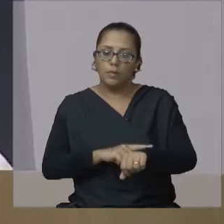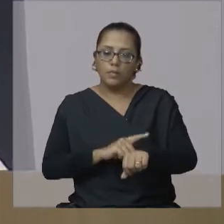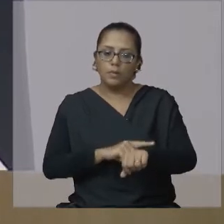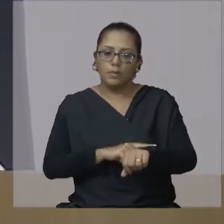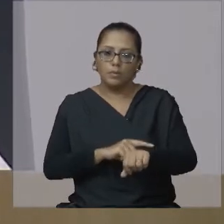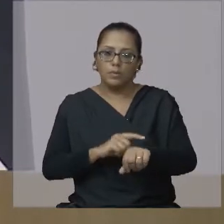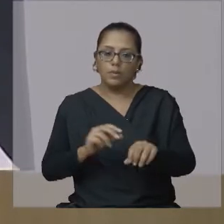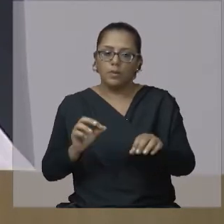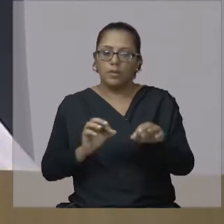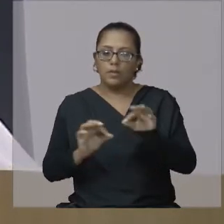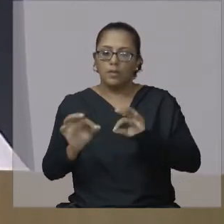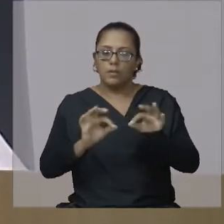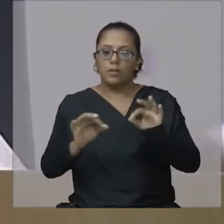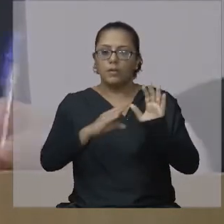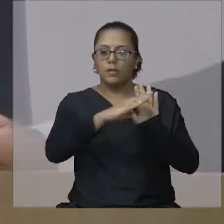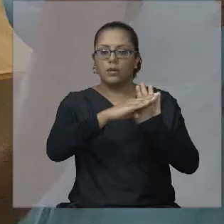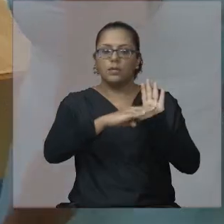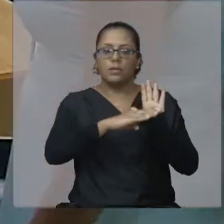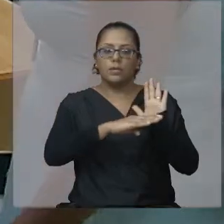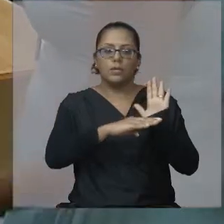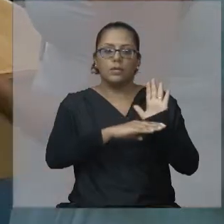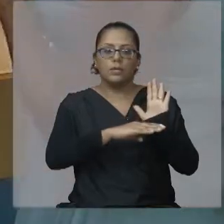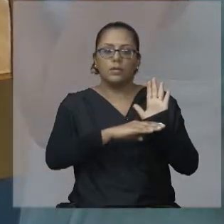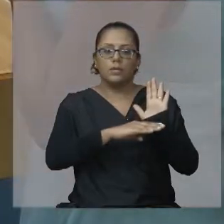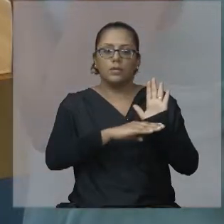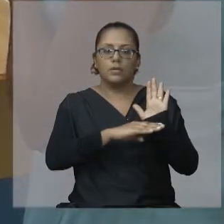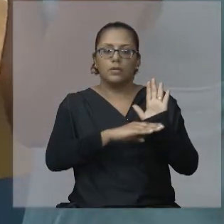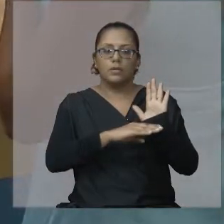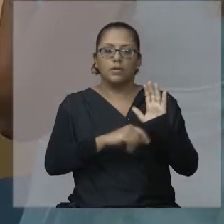o ordenamento da pauta.